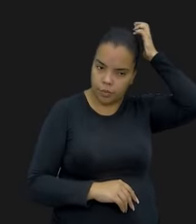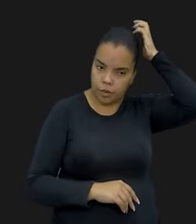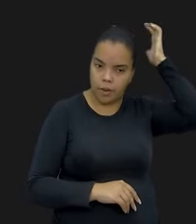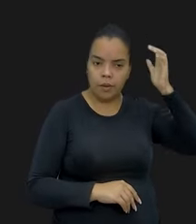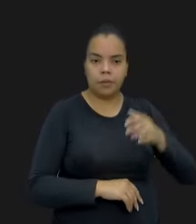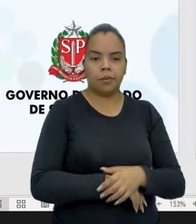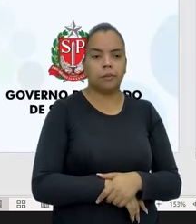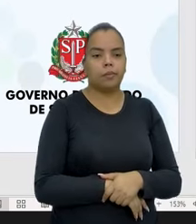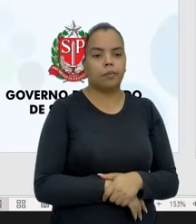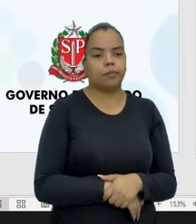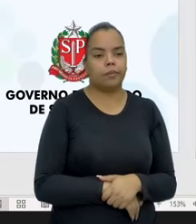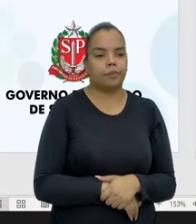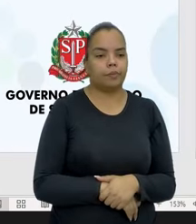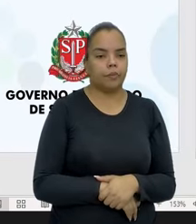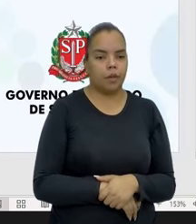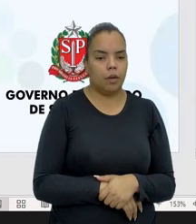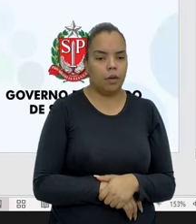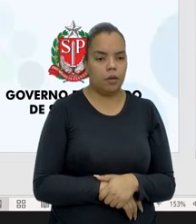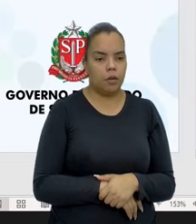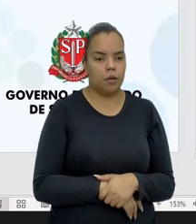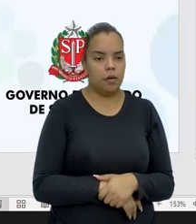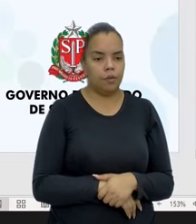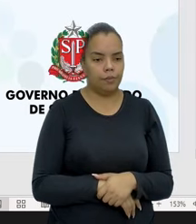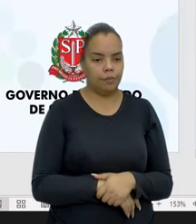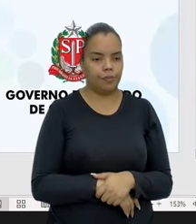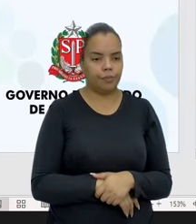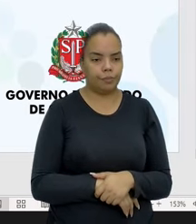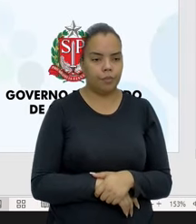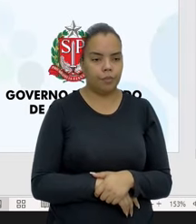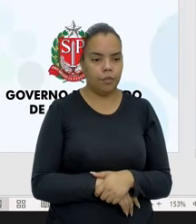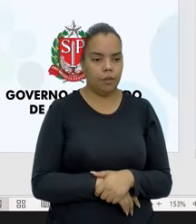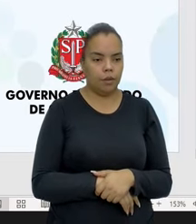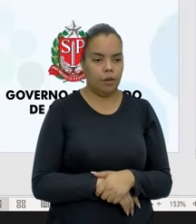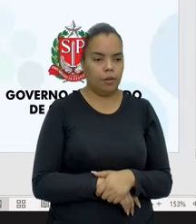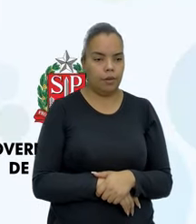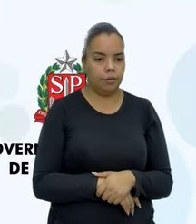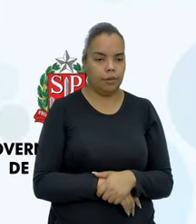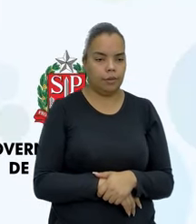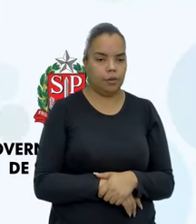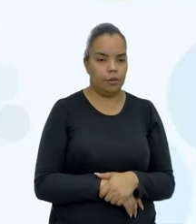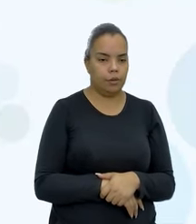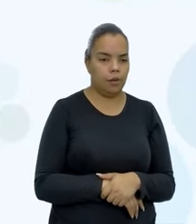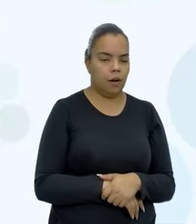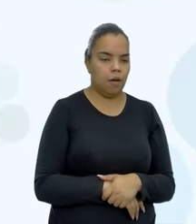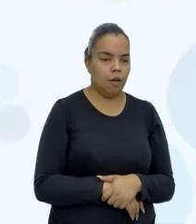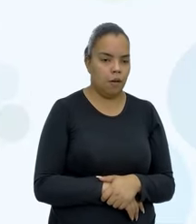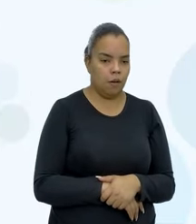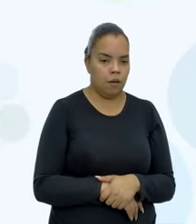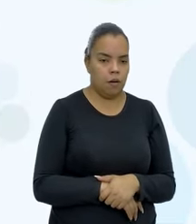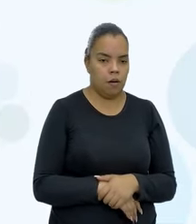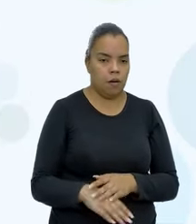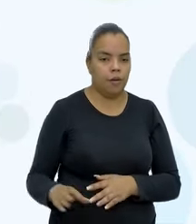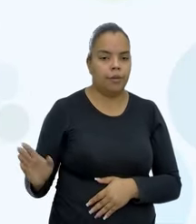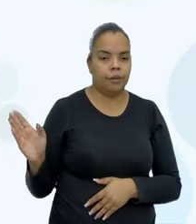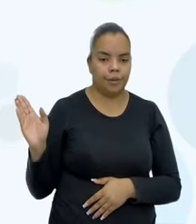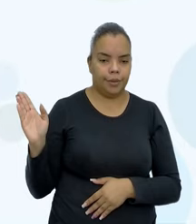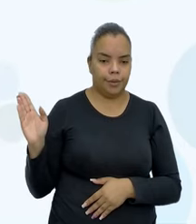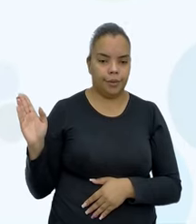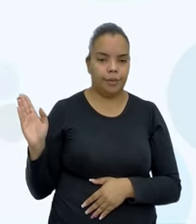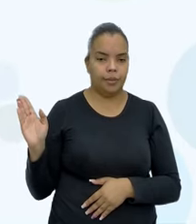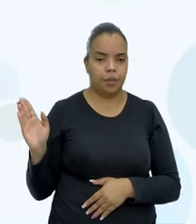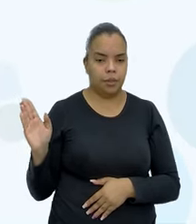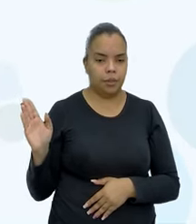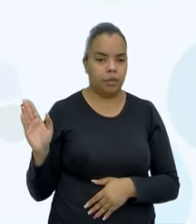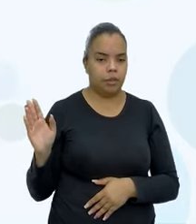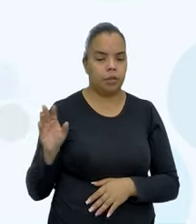o ok então apresentação do slide atual então multiplan no